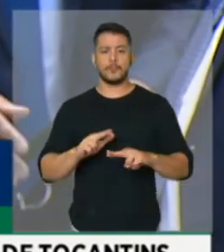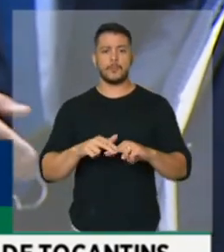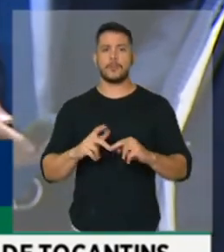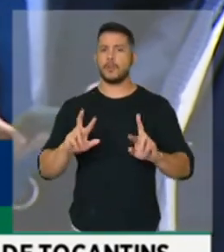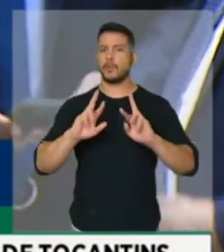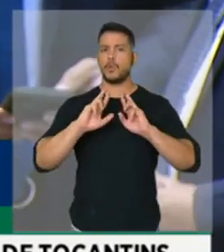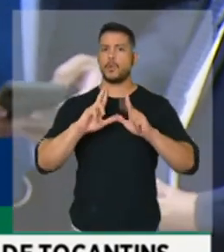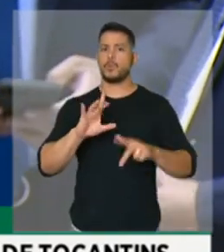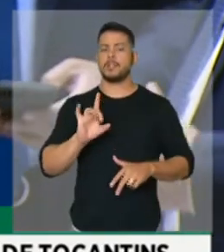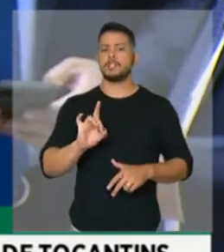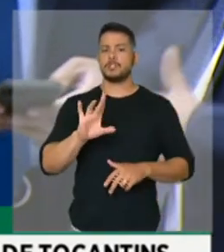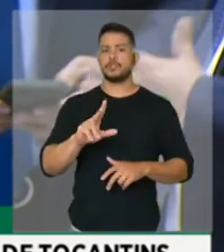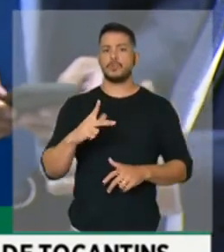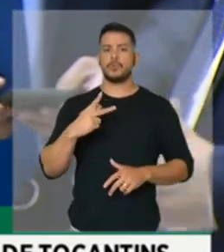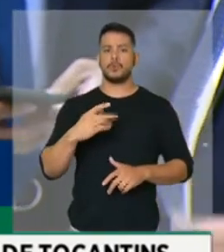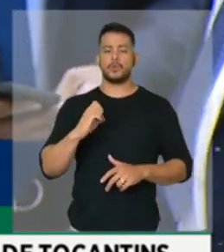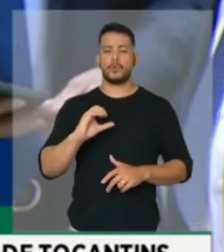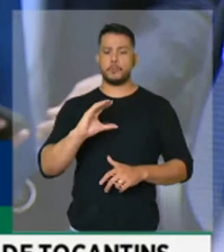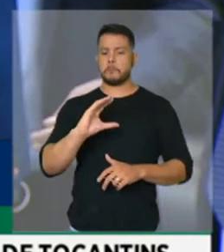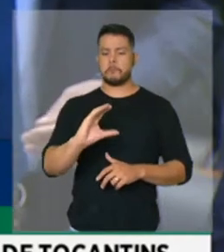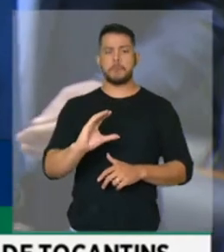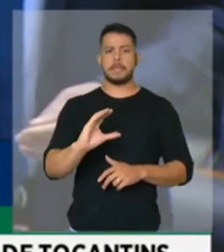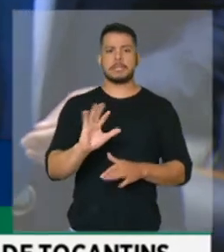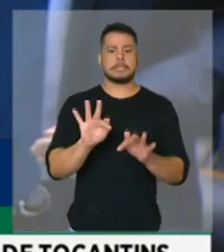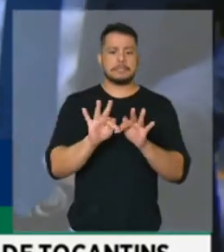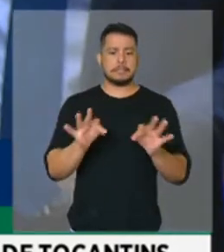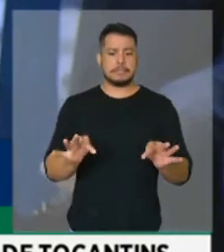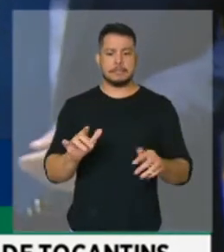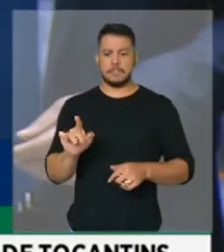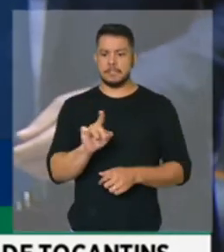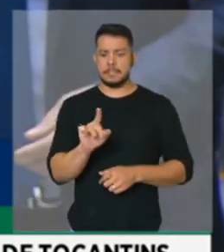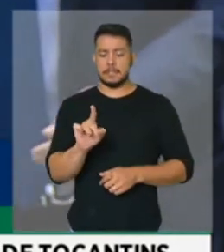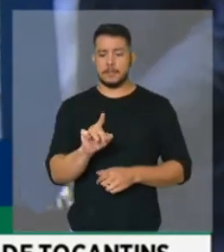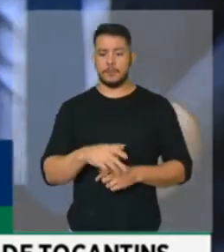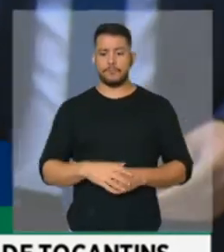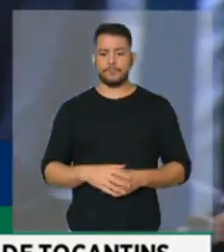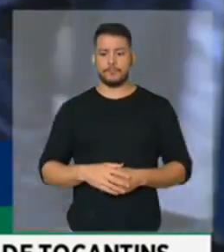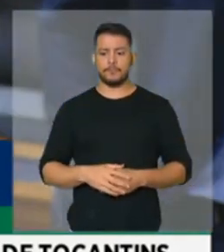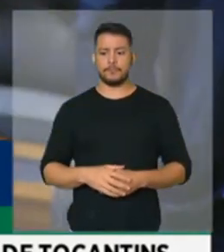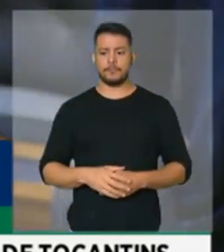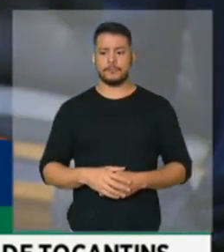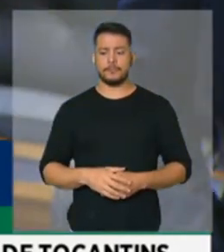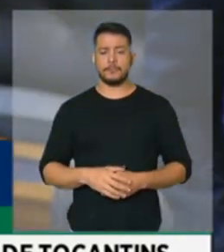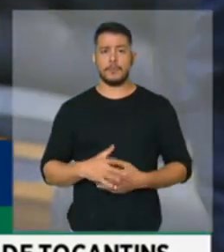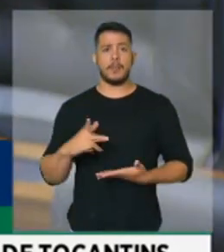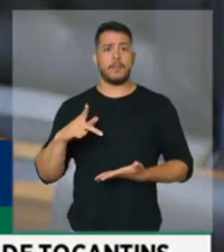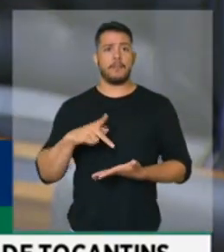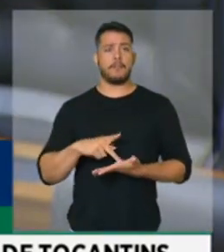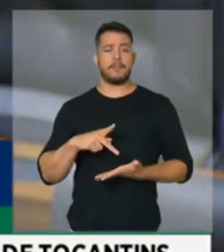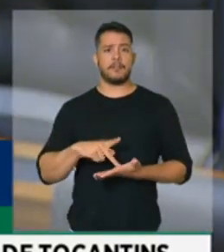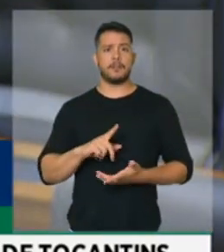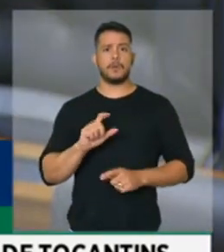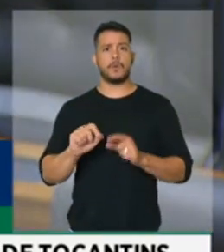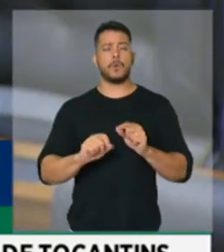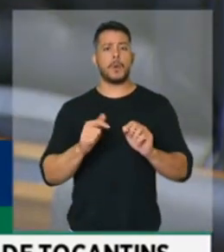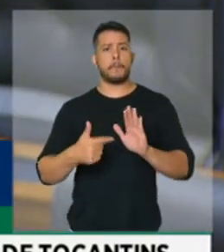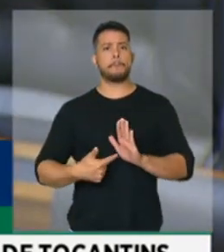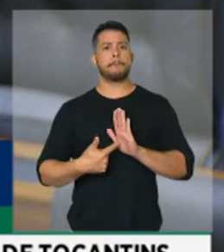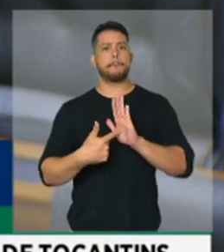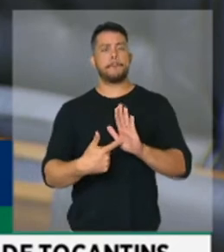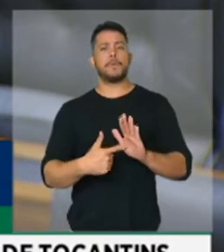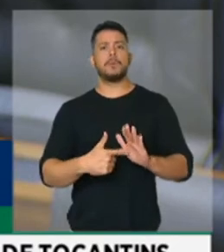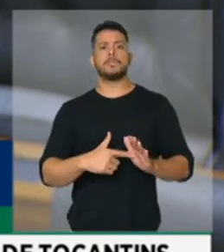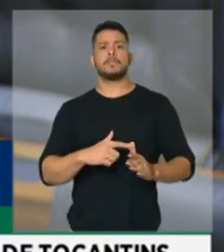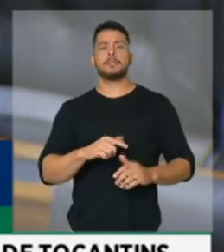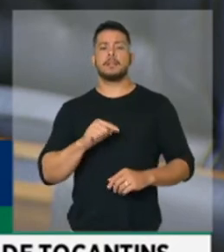PEC nesta Câmara, que, na verdade, é expressão do amor que pulsa no